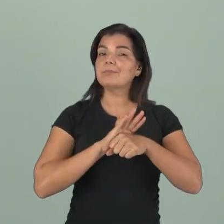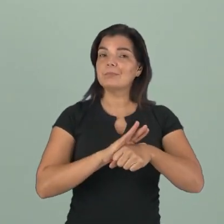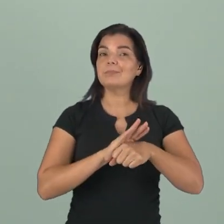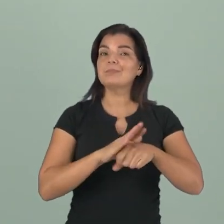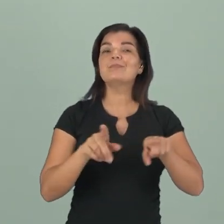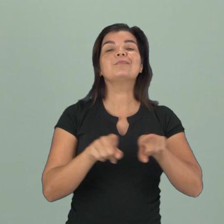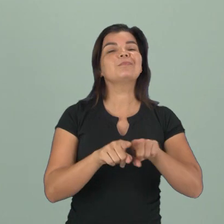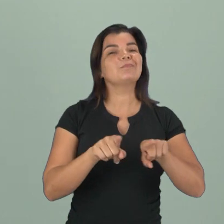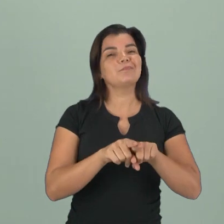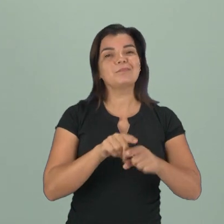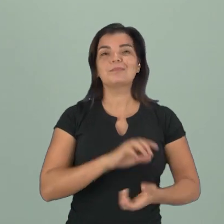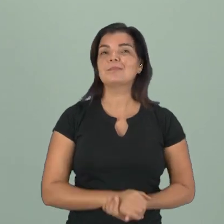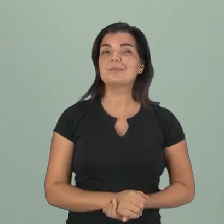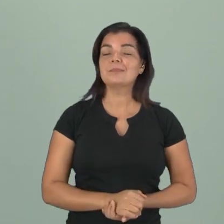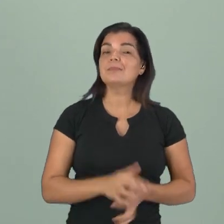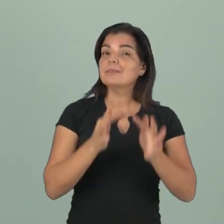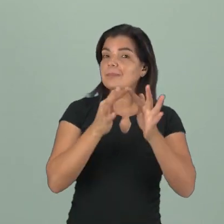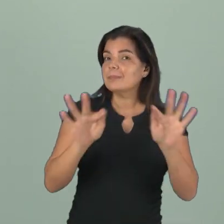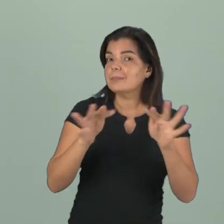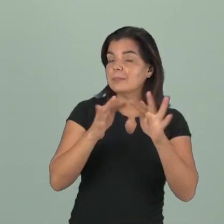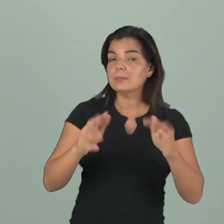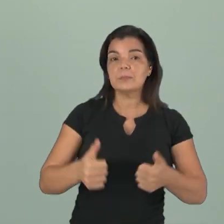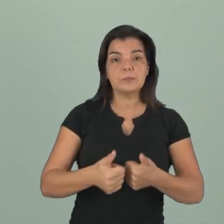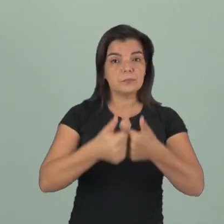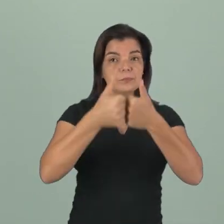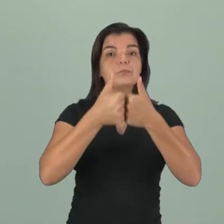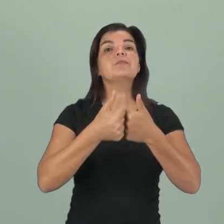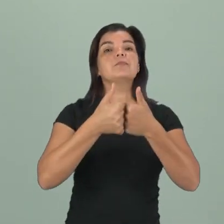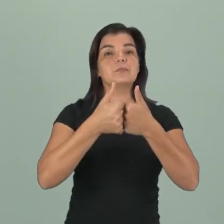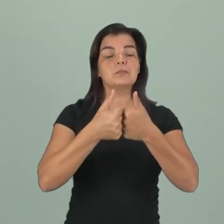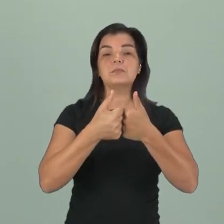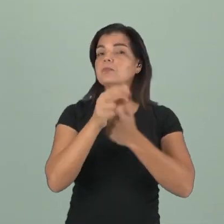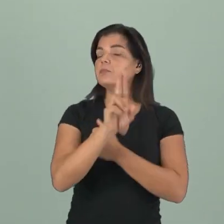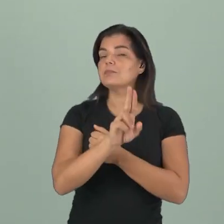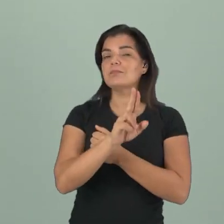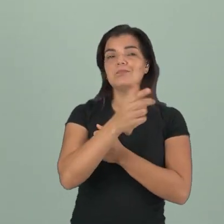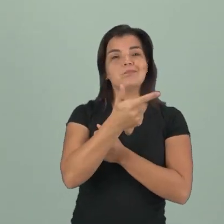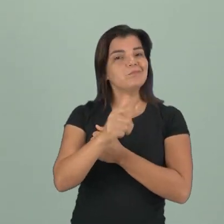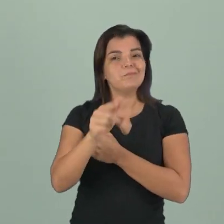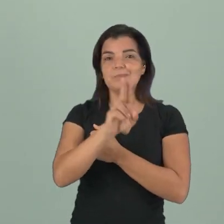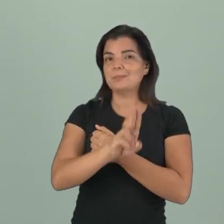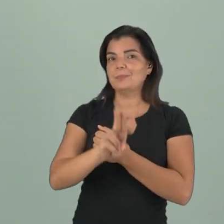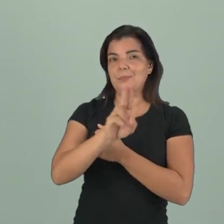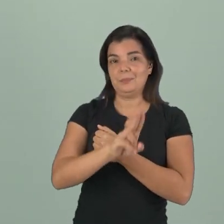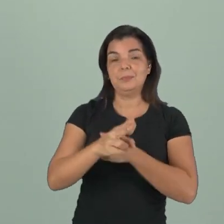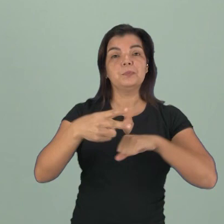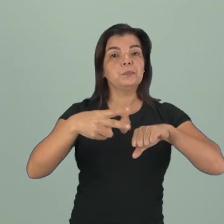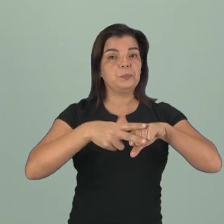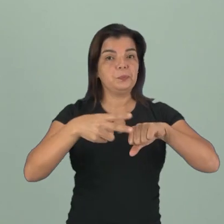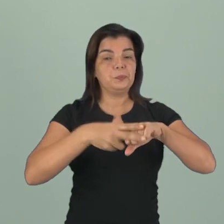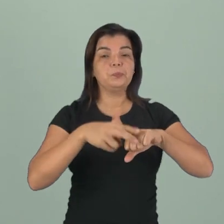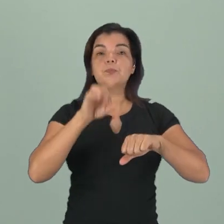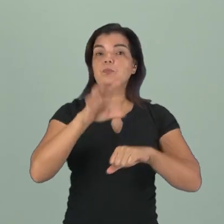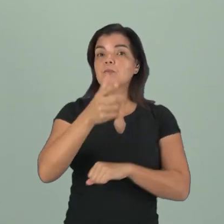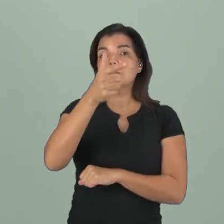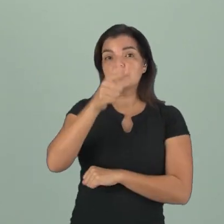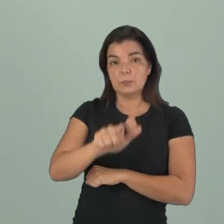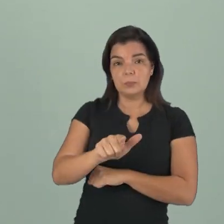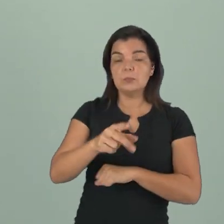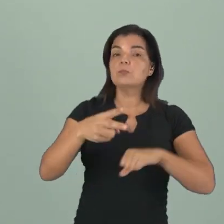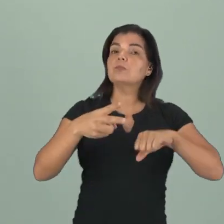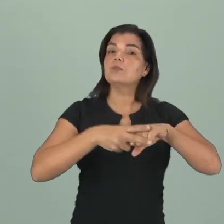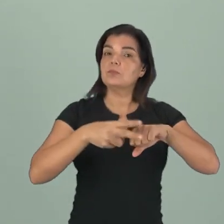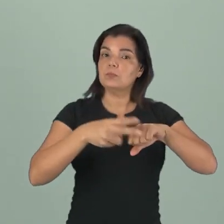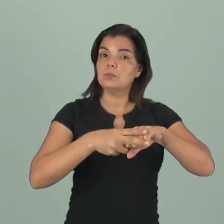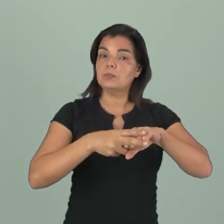auxiliar. Isso mesmo. Nas frases positivas, nós não usamos o verbo auxiliar. Então, você vai apenas repetir o seu